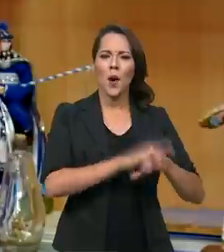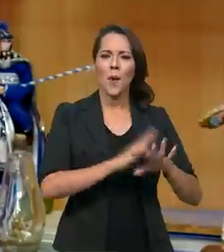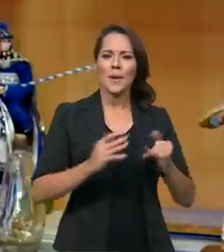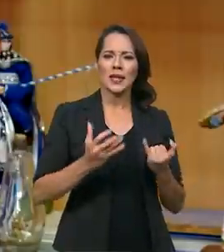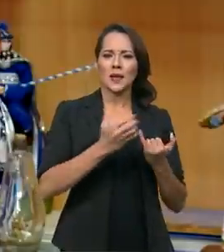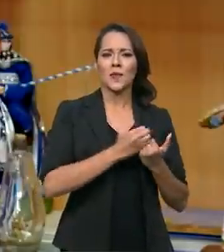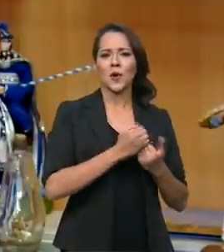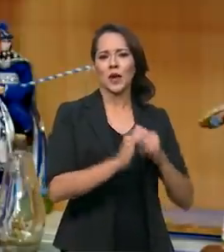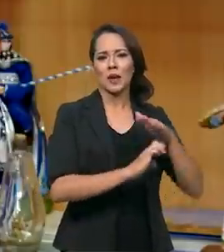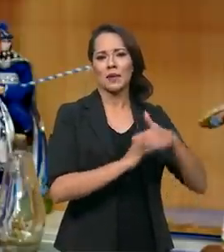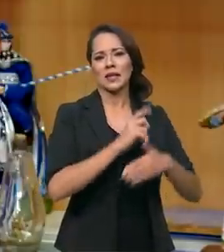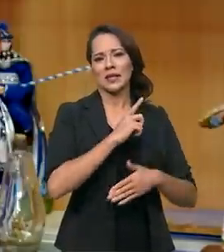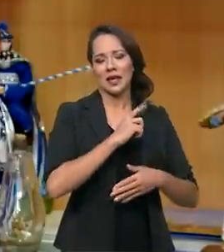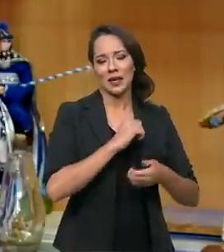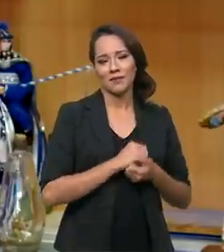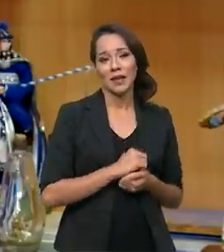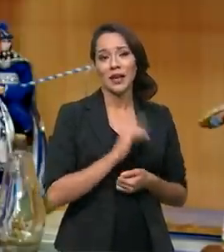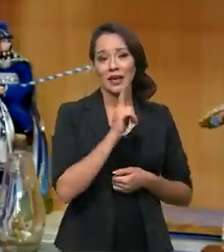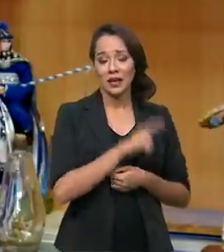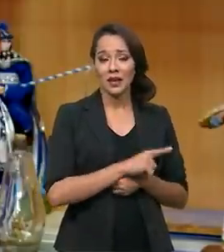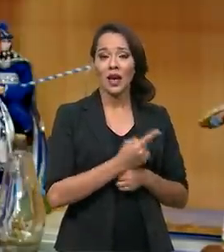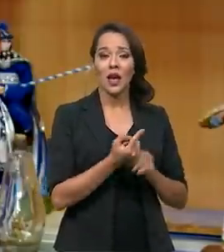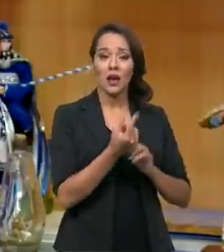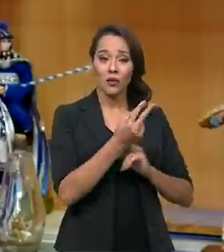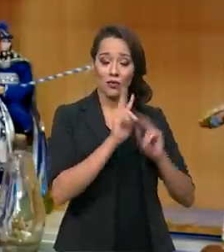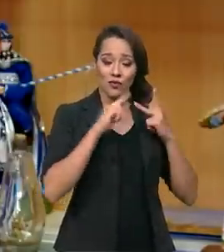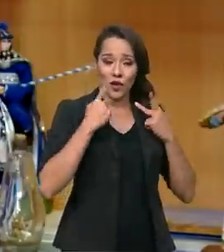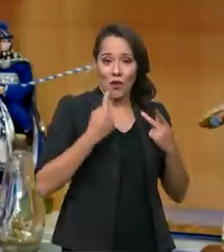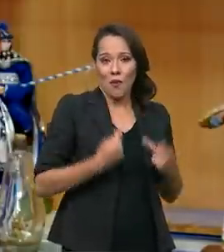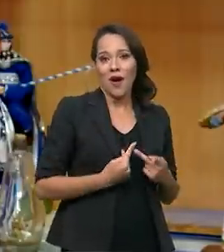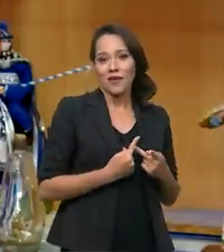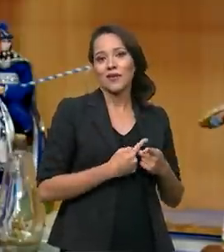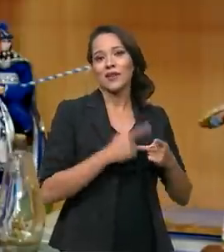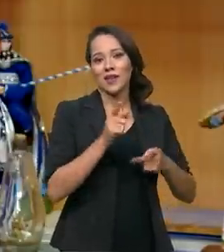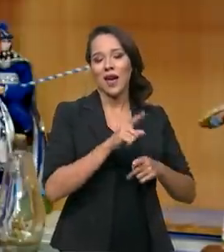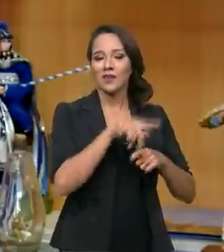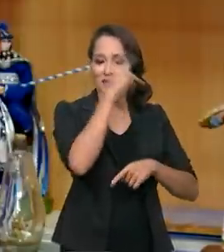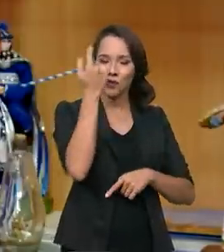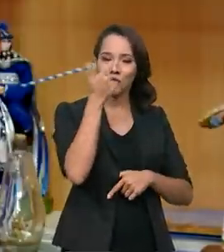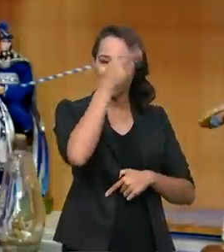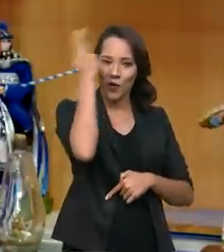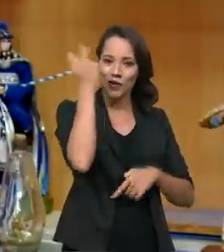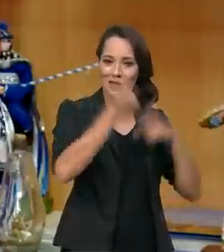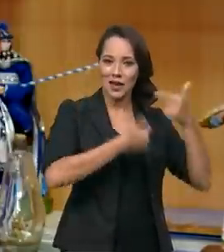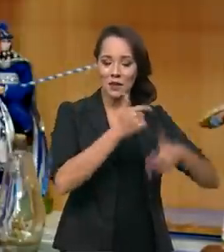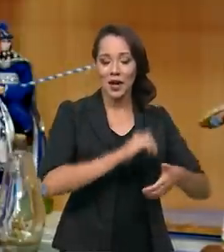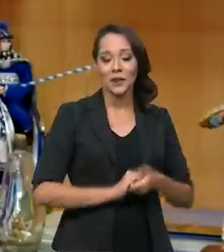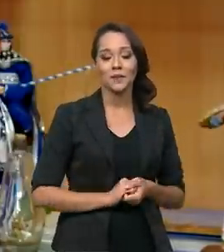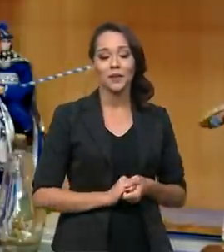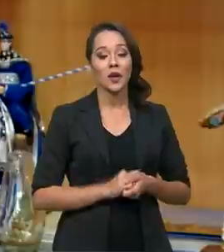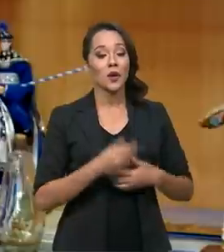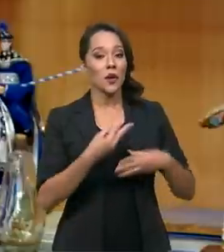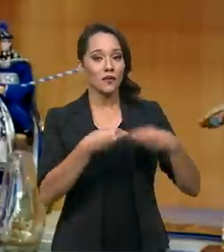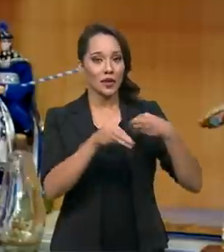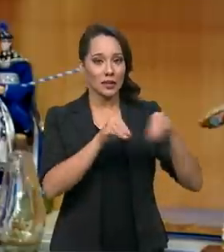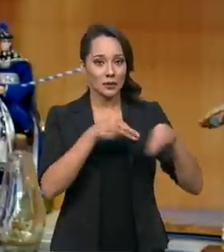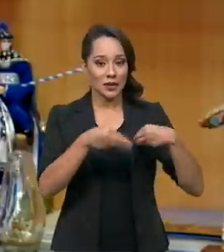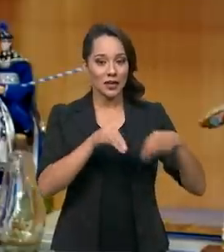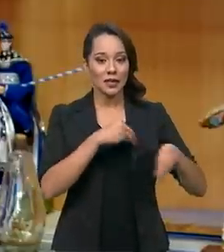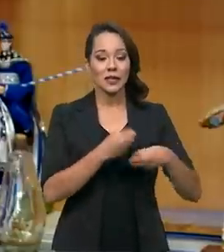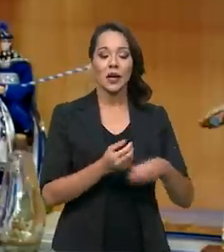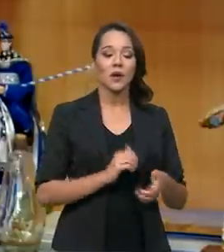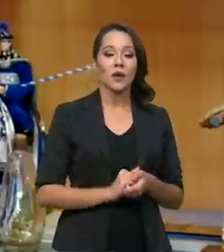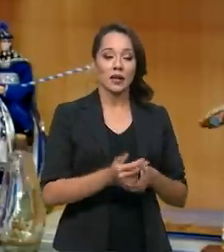patrimônio que a empresa tem que é o seu capital humano nós ou através da flexibilização